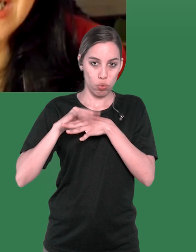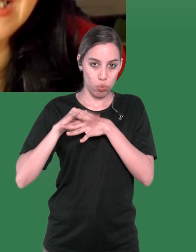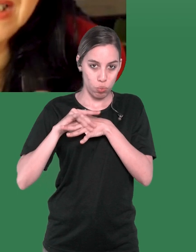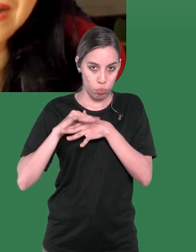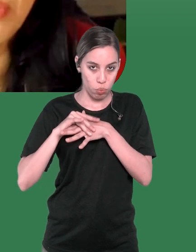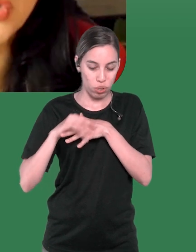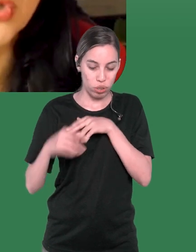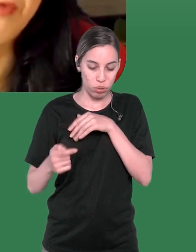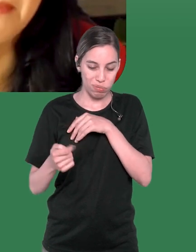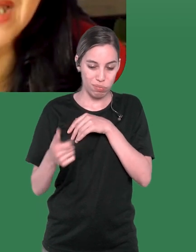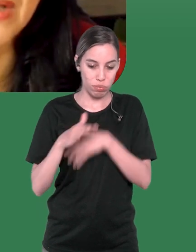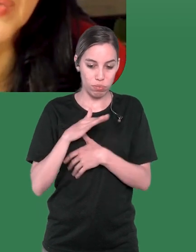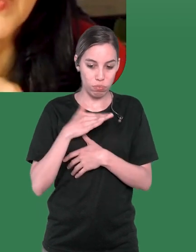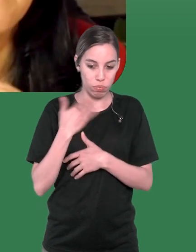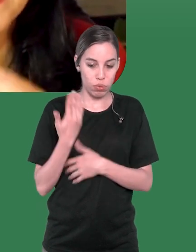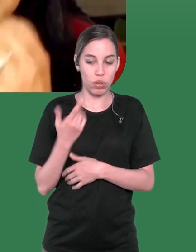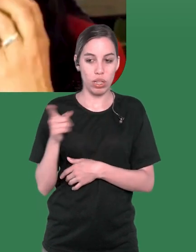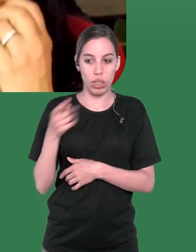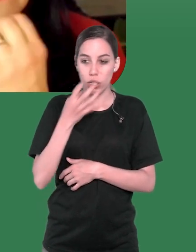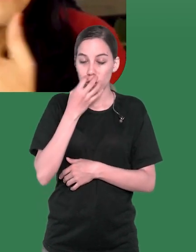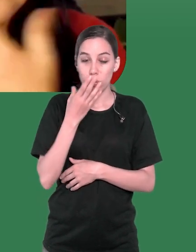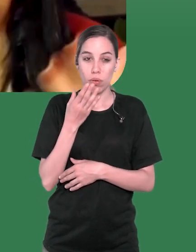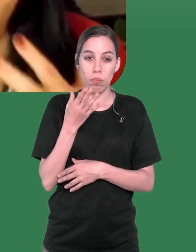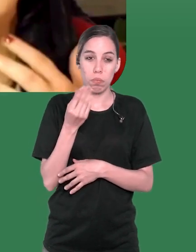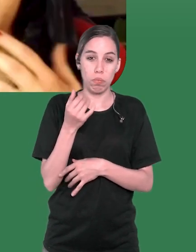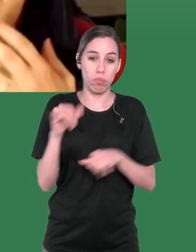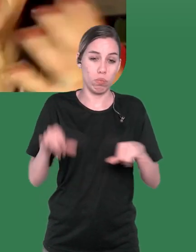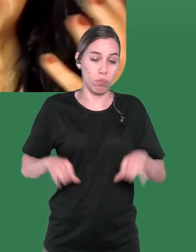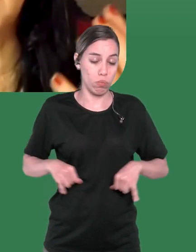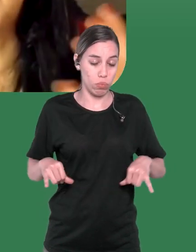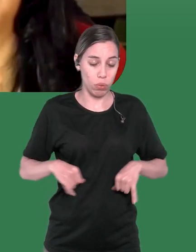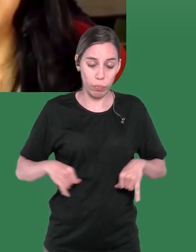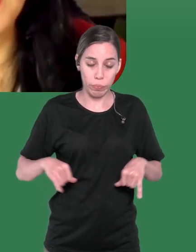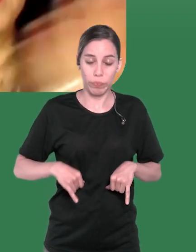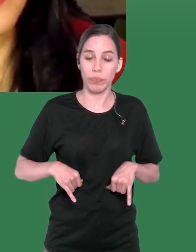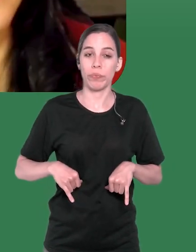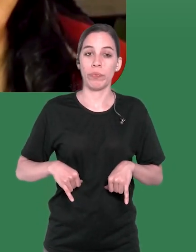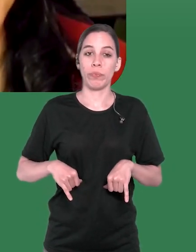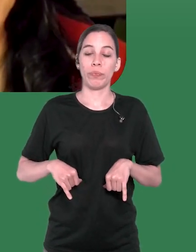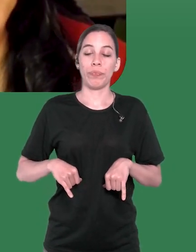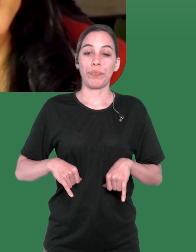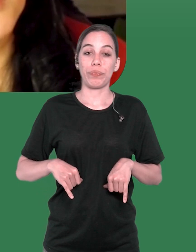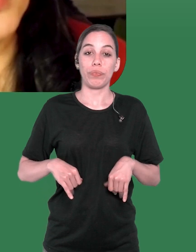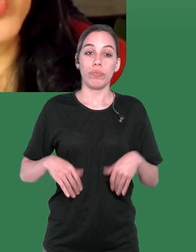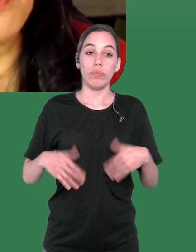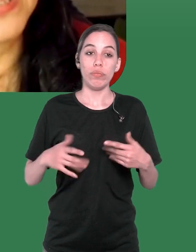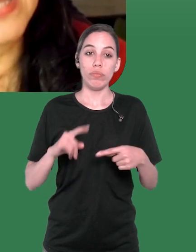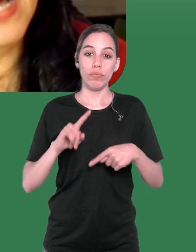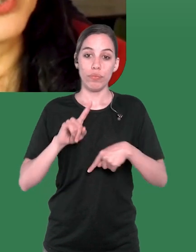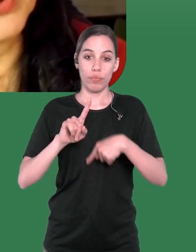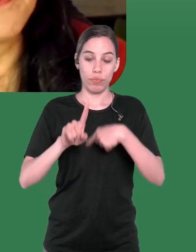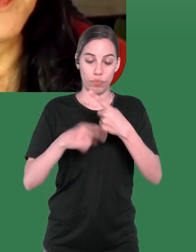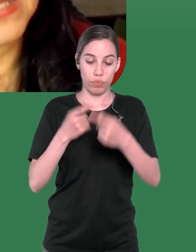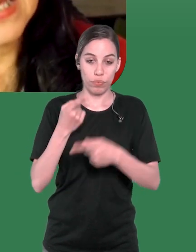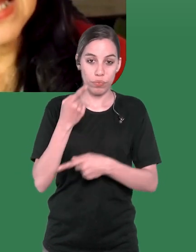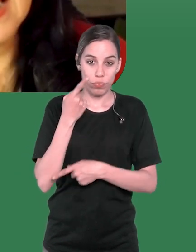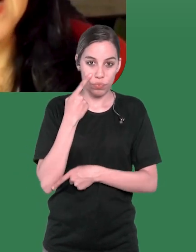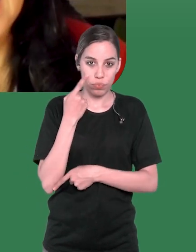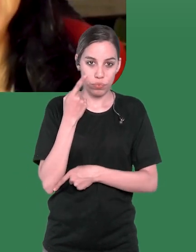terminal, né, e muito sofrimento. Então, tudo isso. Depois eu vi um